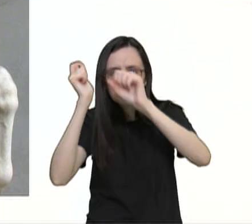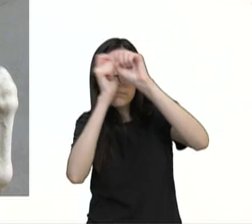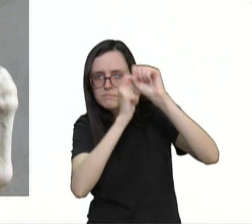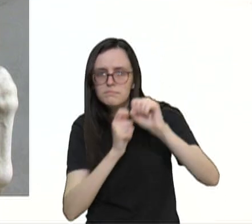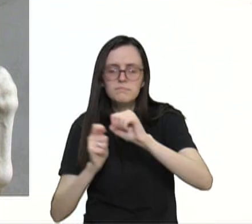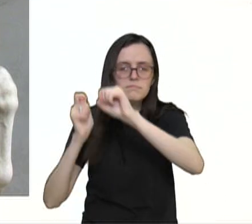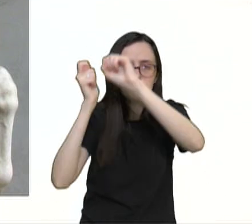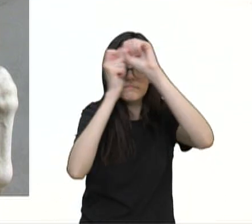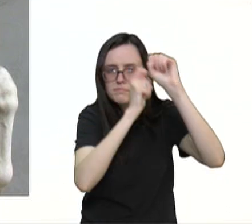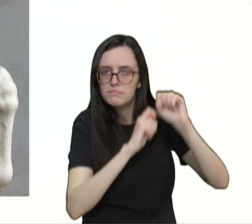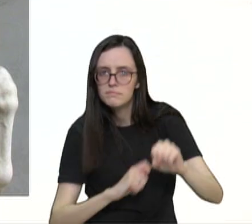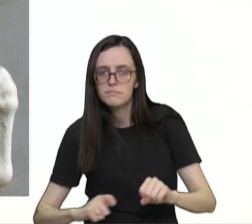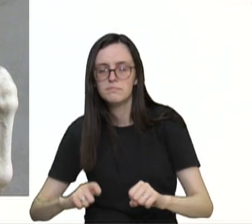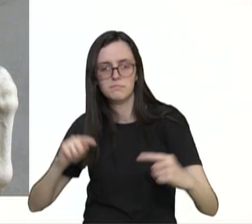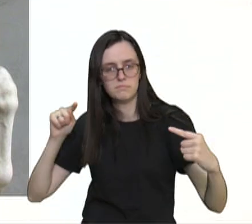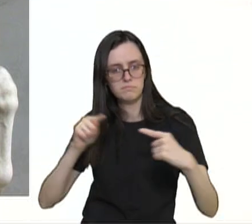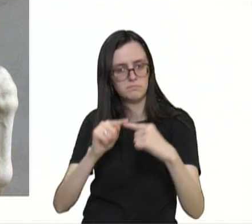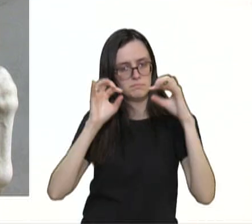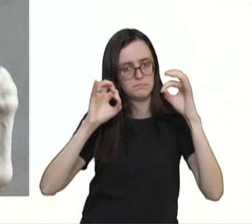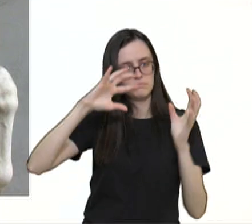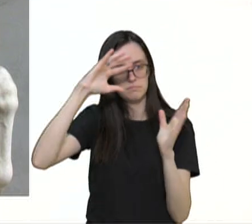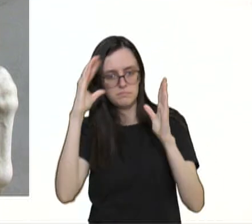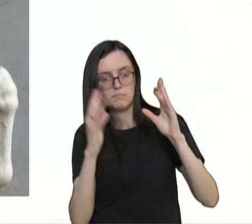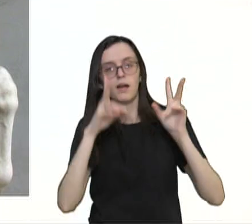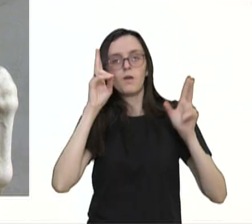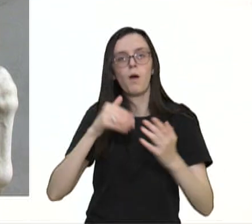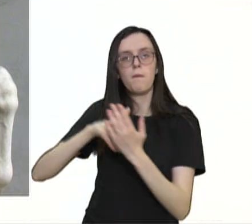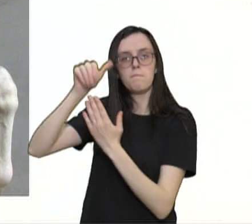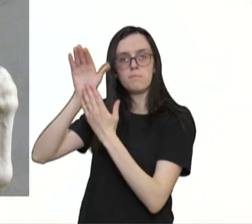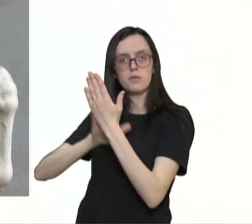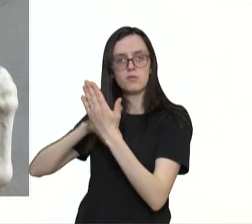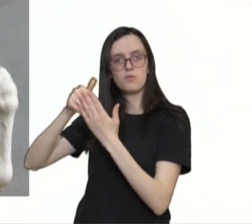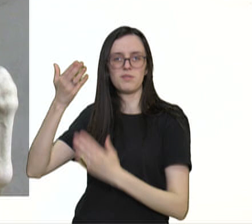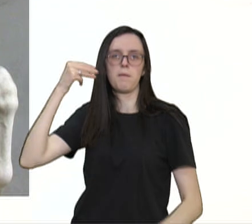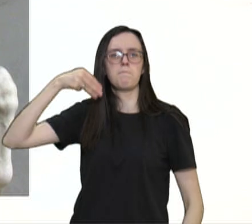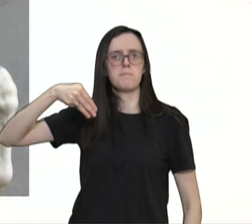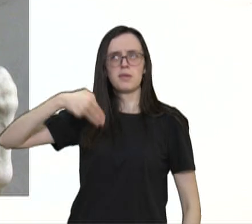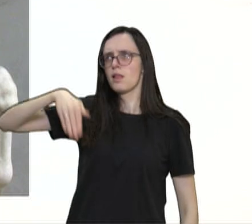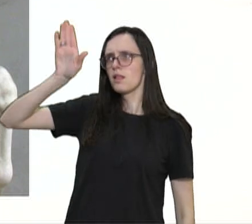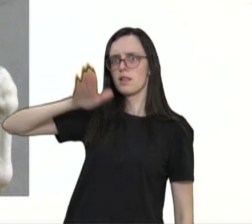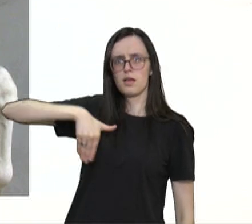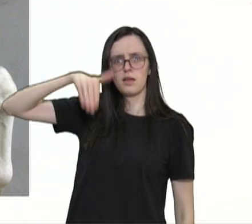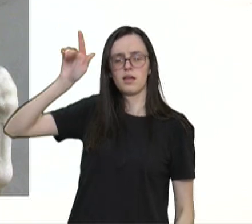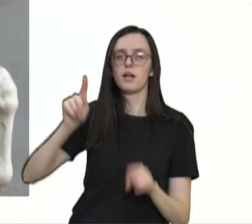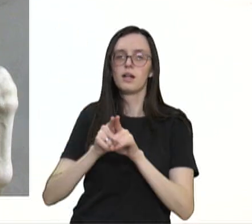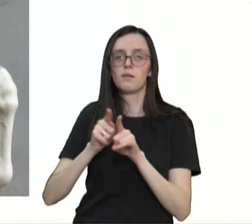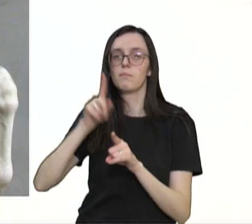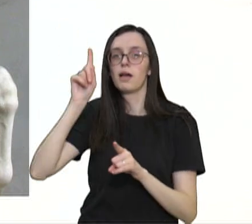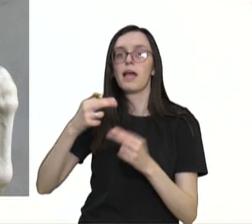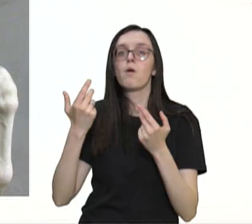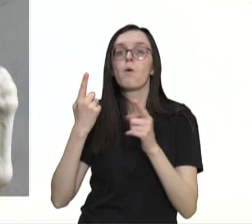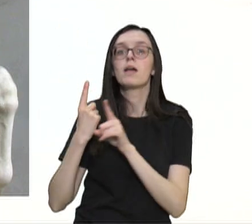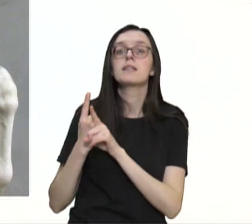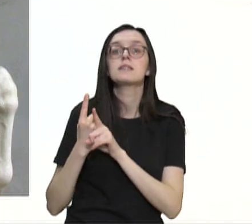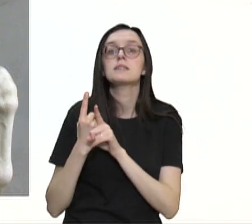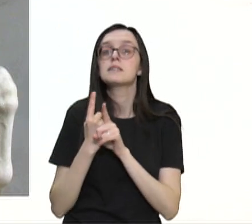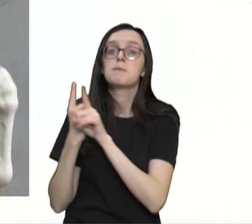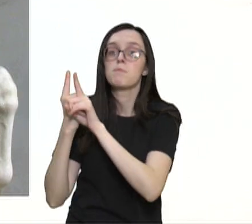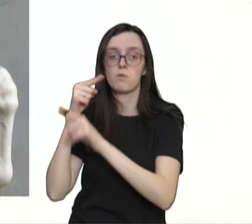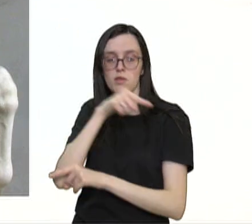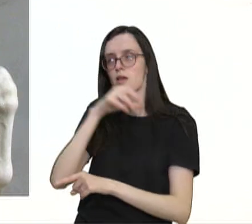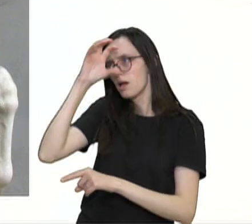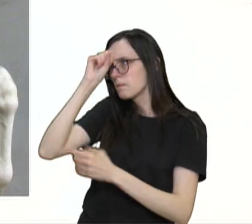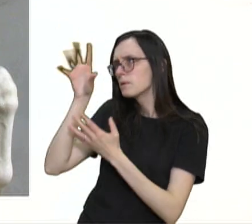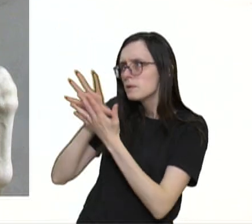como para a escultura maneirista, como o Michelangelo estava para a escultura renascentista, porque ele foi discípulo, ele foi aluno de